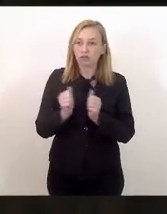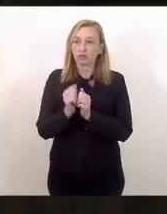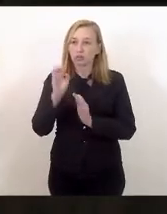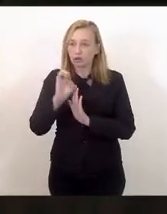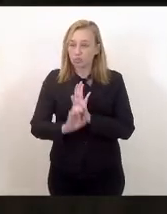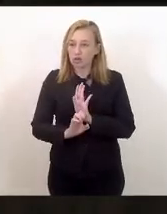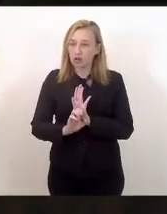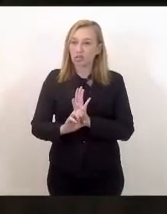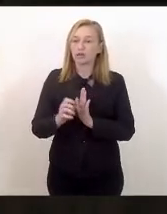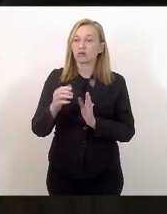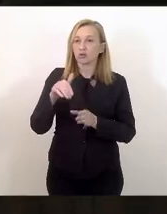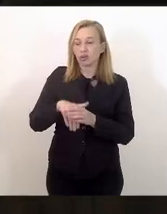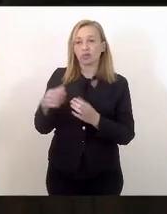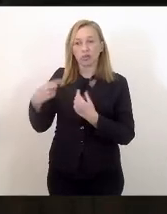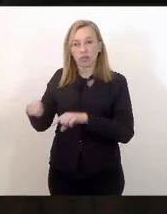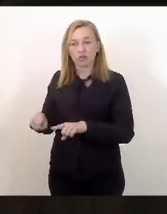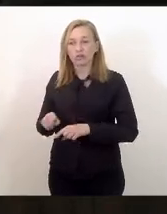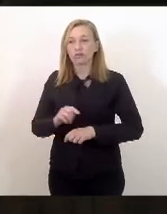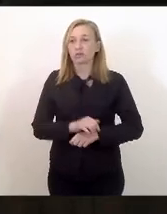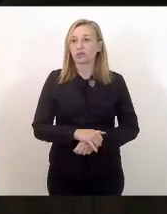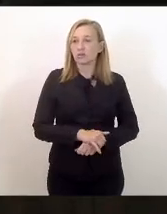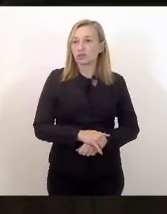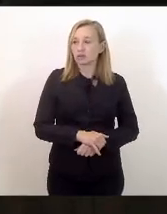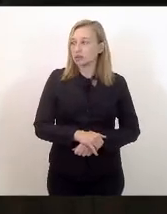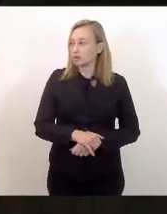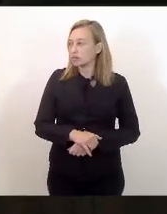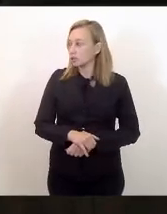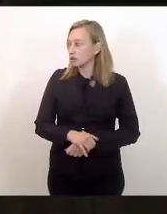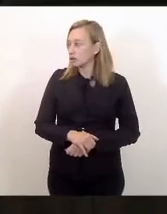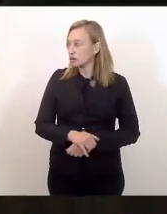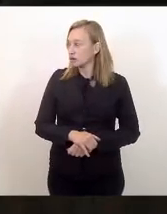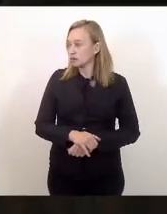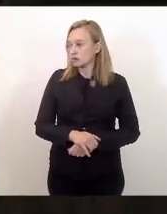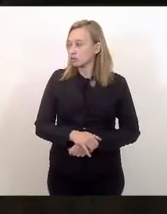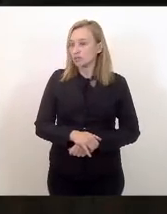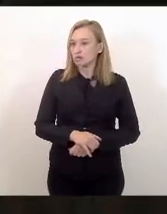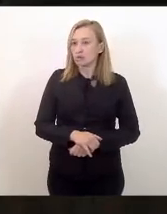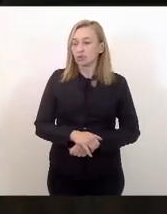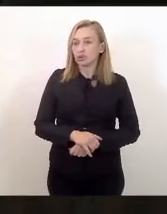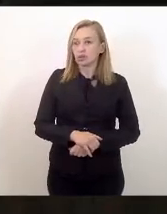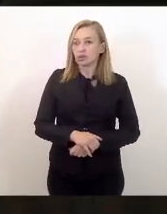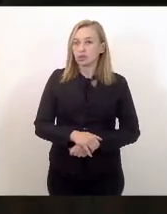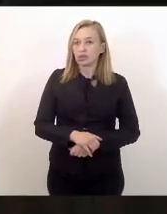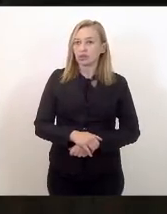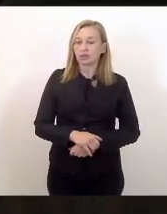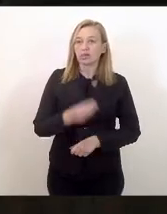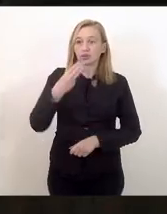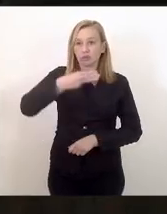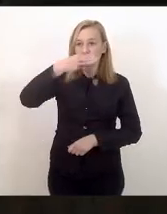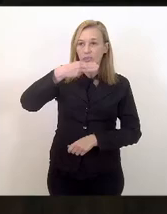Isso. Do voto divergente. A presidência vai fazer a chamada. Deputado Marcos Miller.